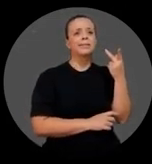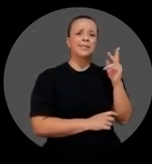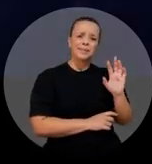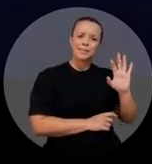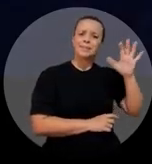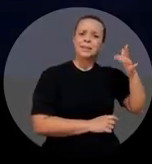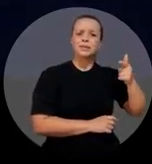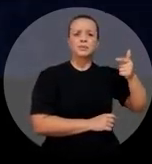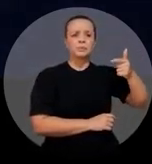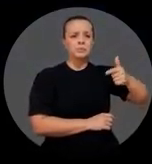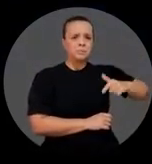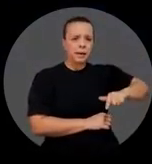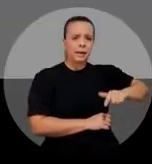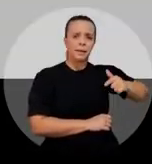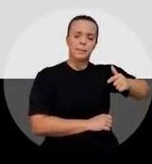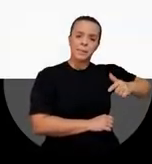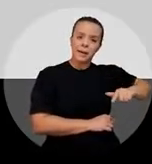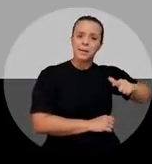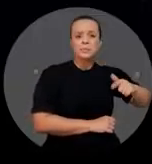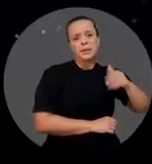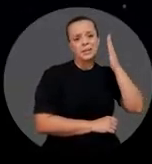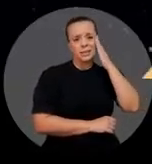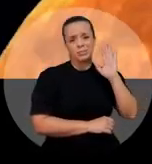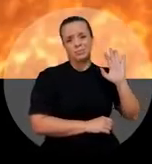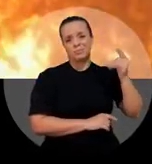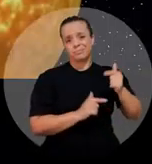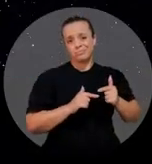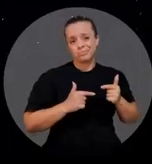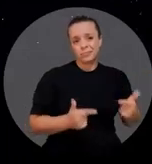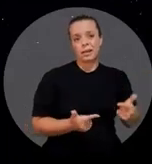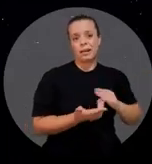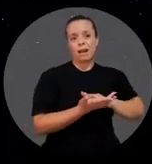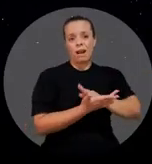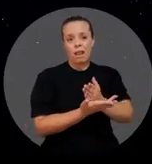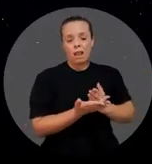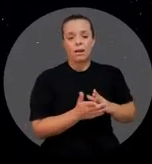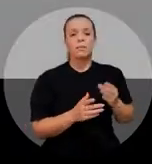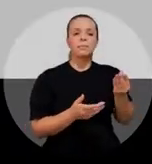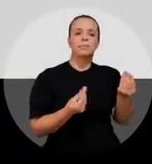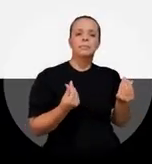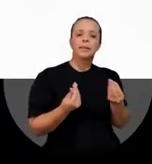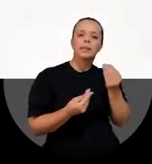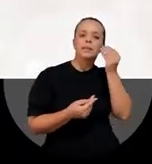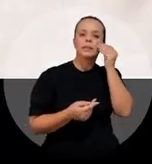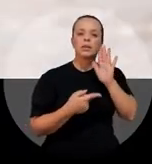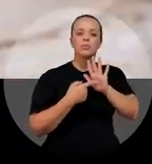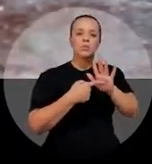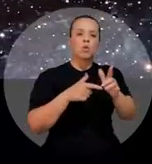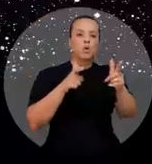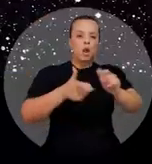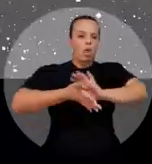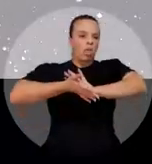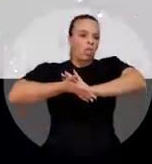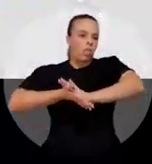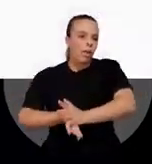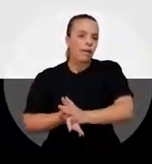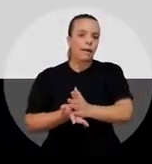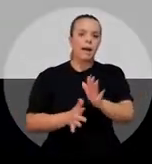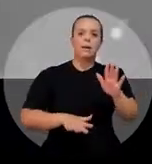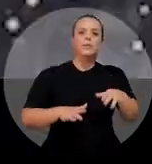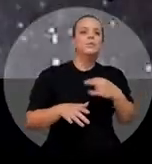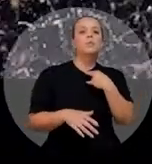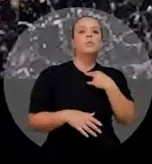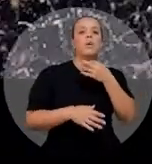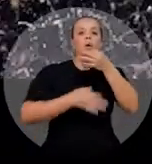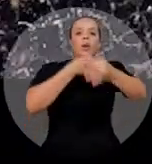de uma forma repetitiva, chata, pra esse lugar mais opressor de não